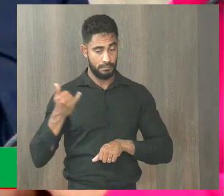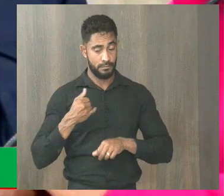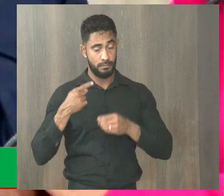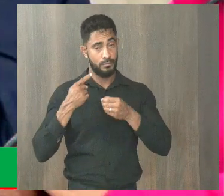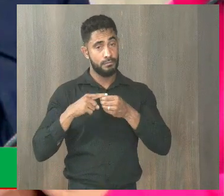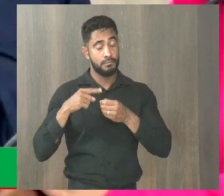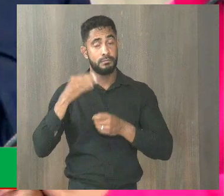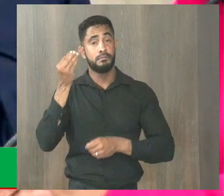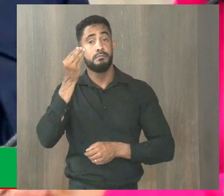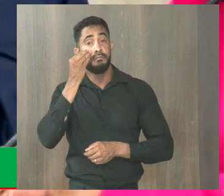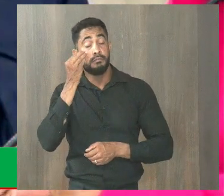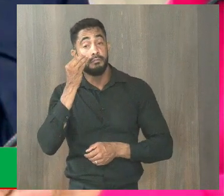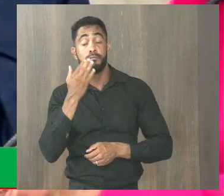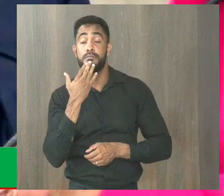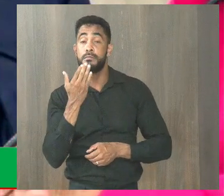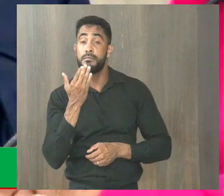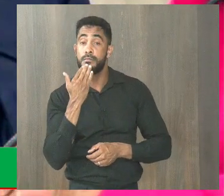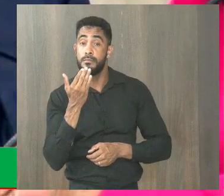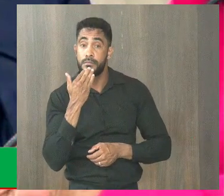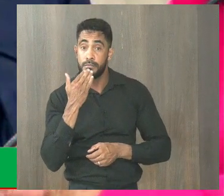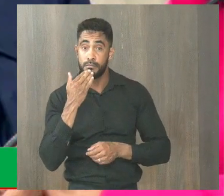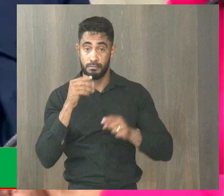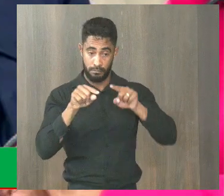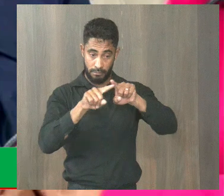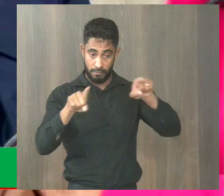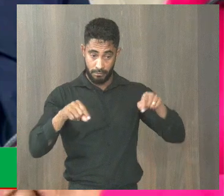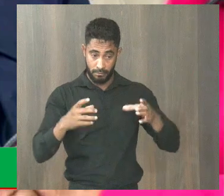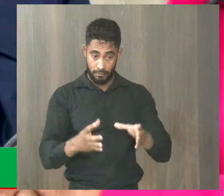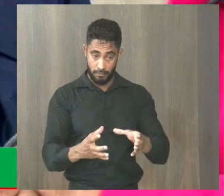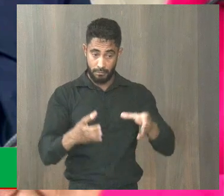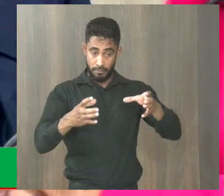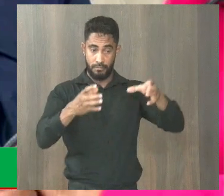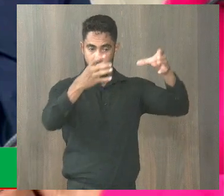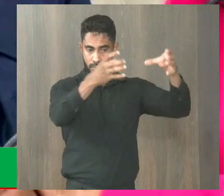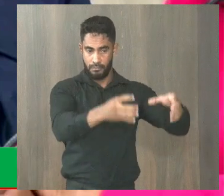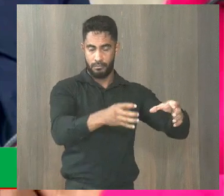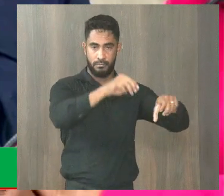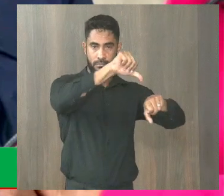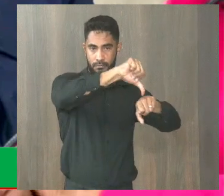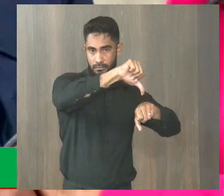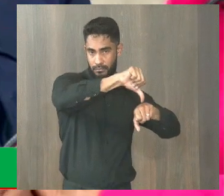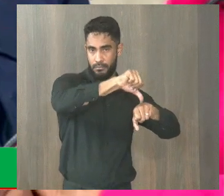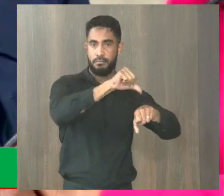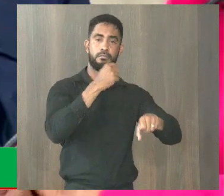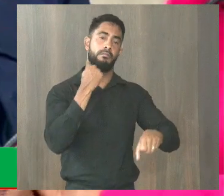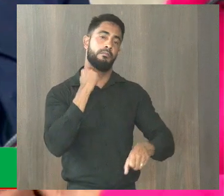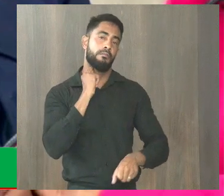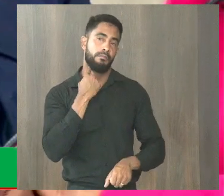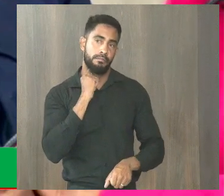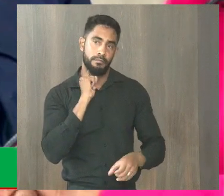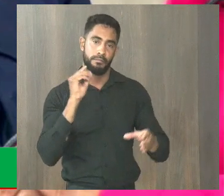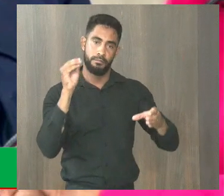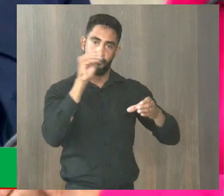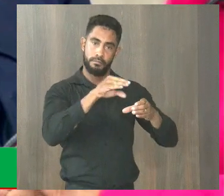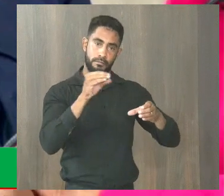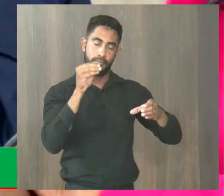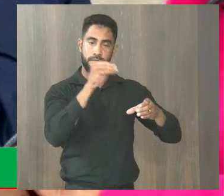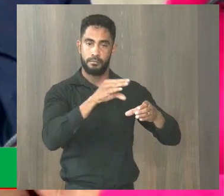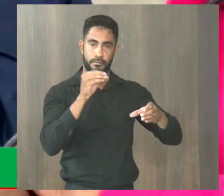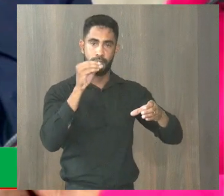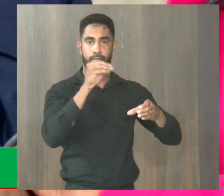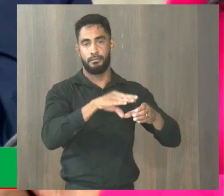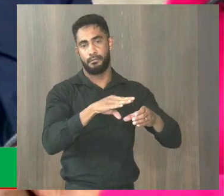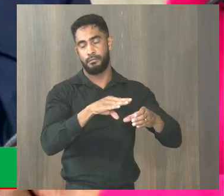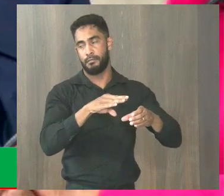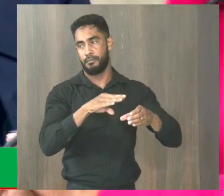está tentando licitar aí essas caçambas para criar esses ecopontos aí em lugares onde não tem onde